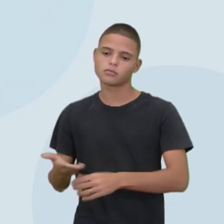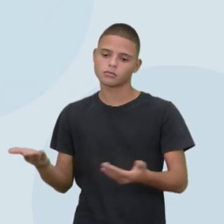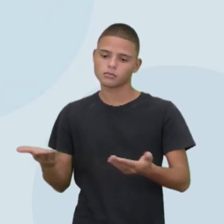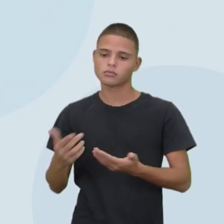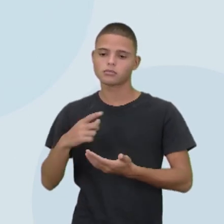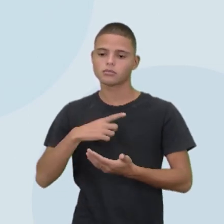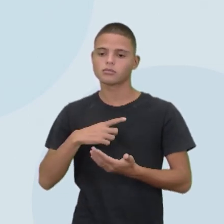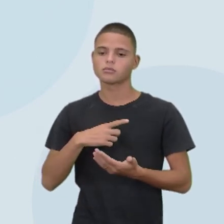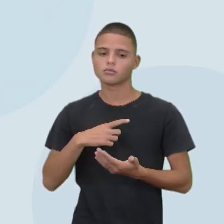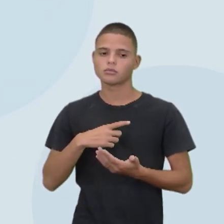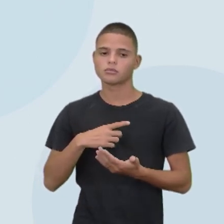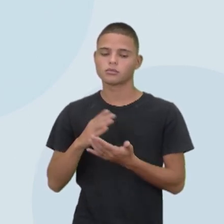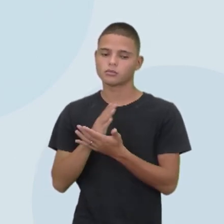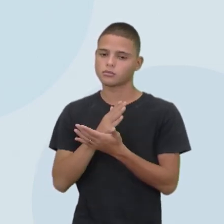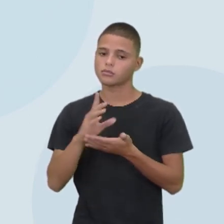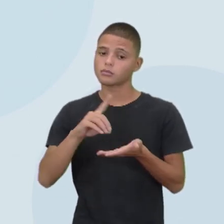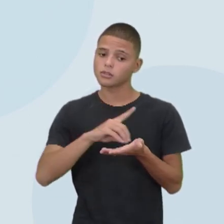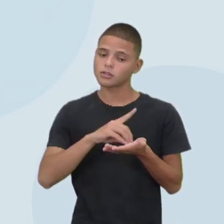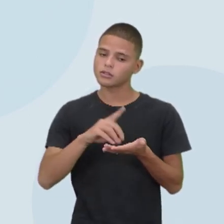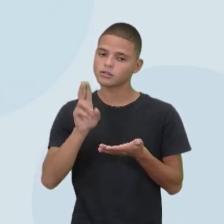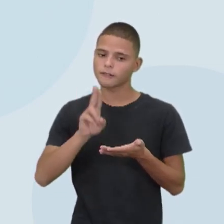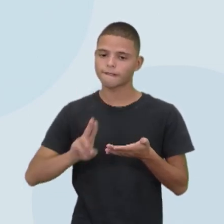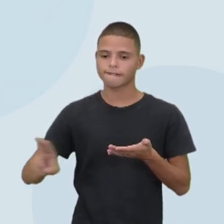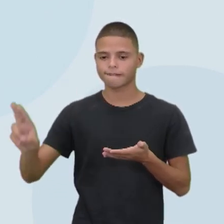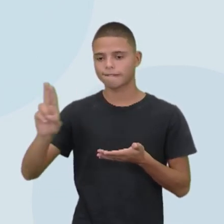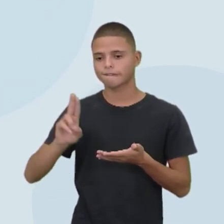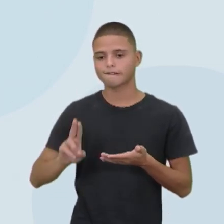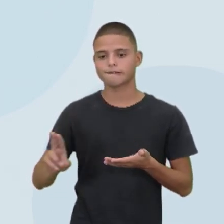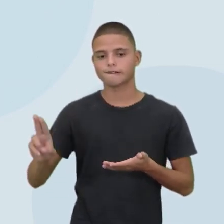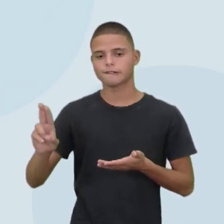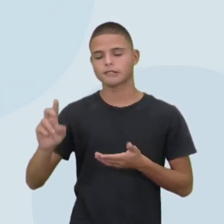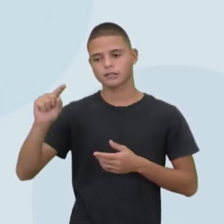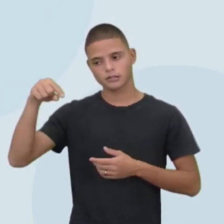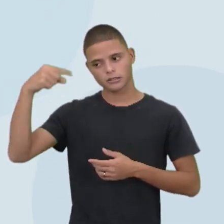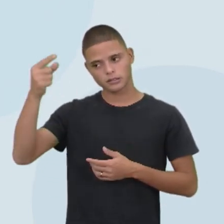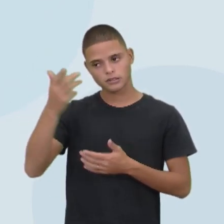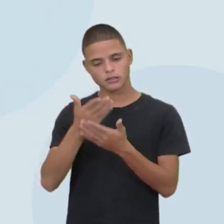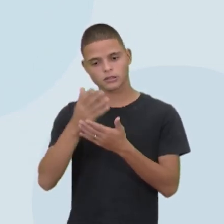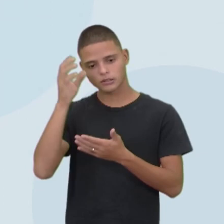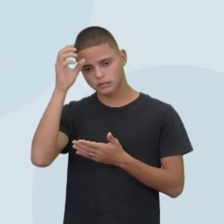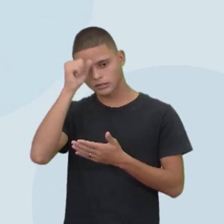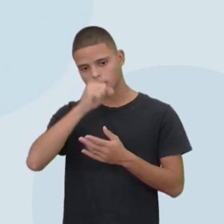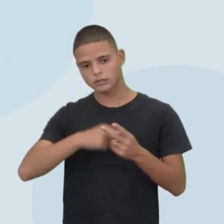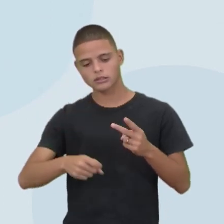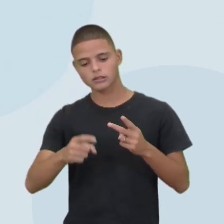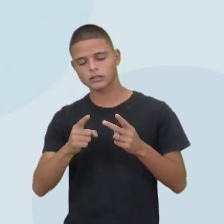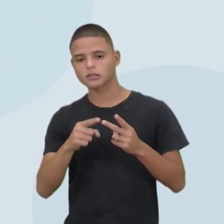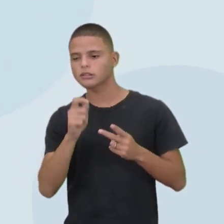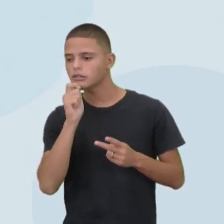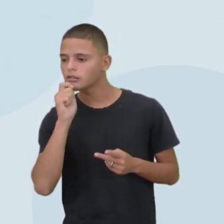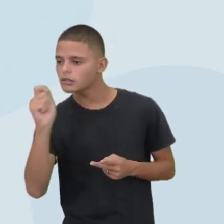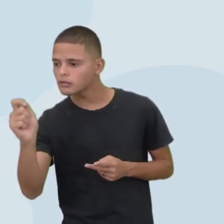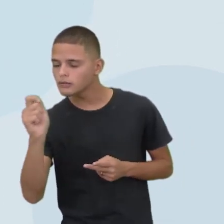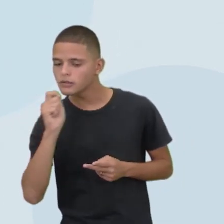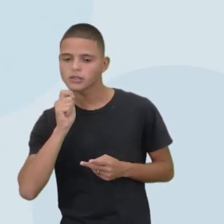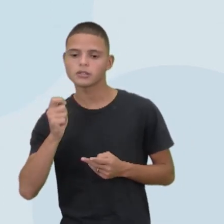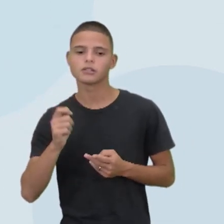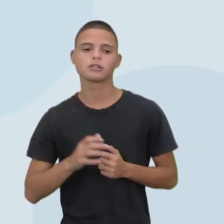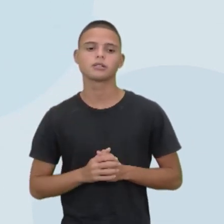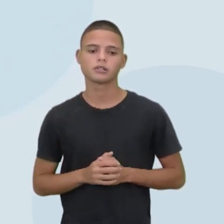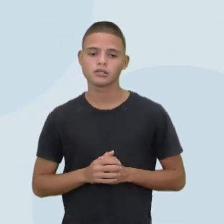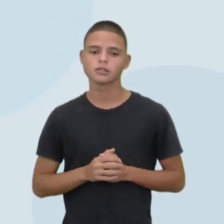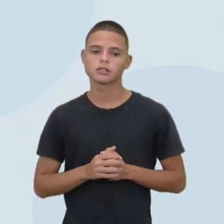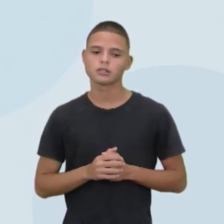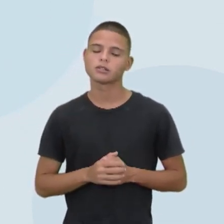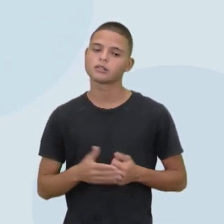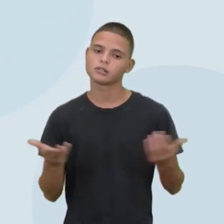temos aí os questionários eletrônicos, né? Objeto, inclusive, da próxima aula que a gente vai falar. Temos a questão da entrevista,